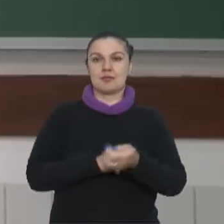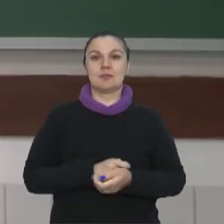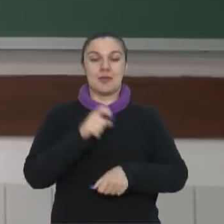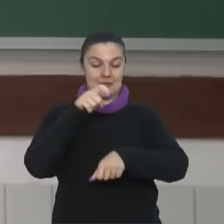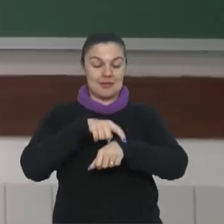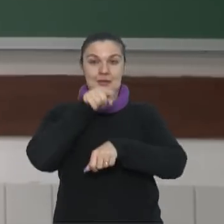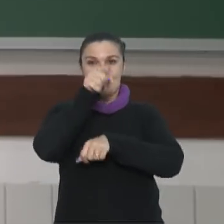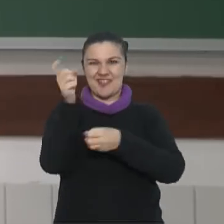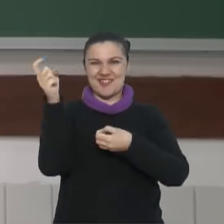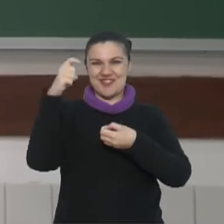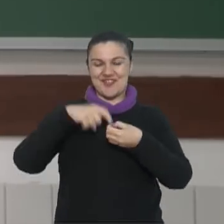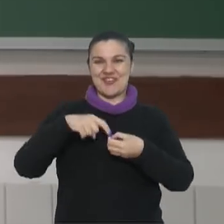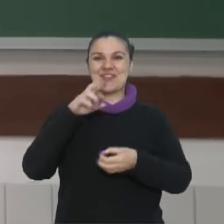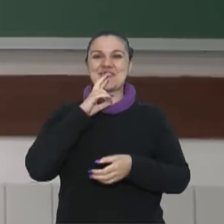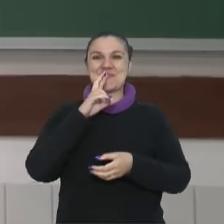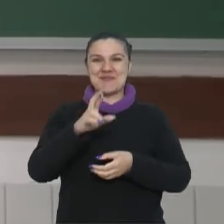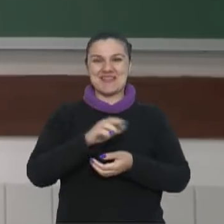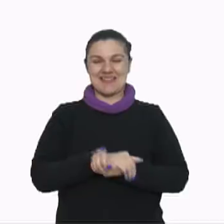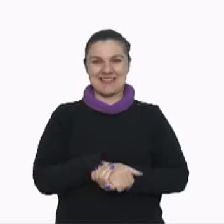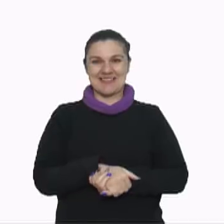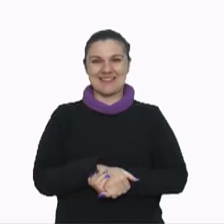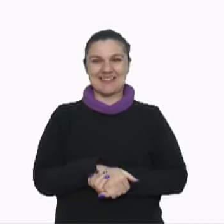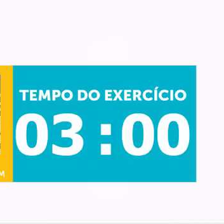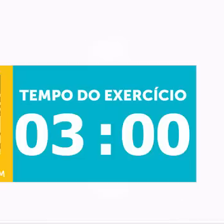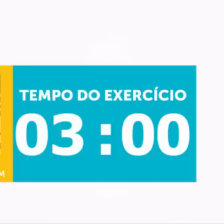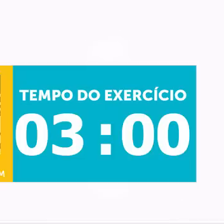entrevista. Tempo e eu volto para a gente continuar.